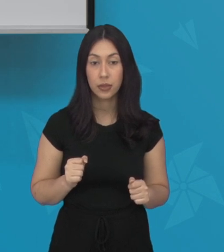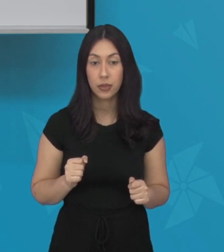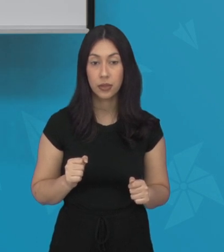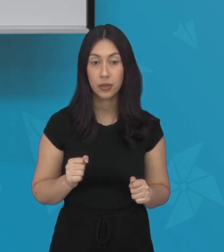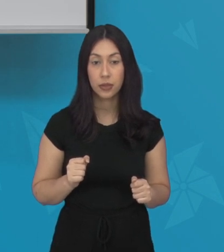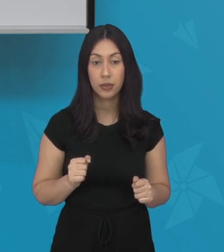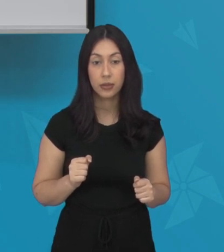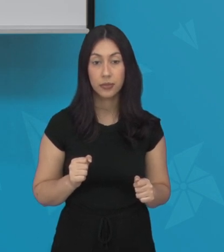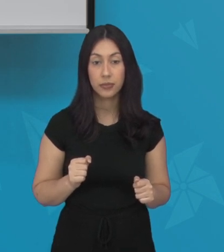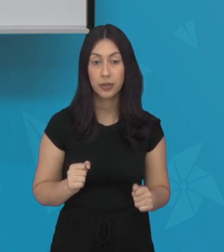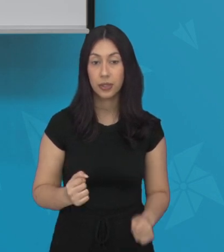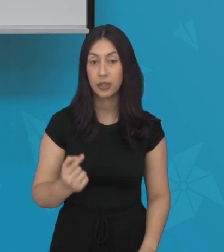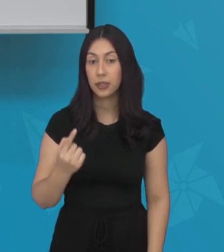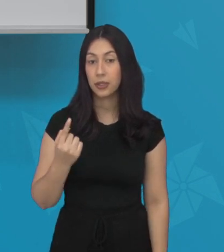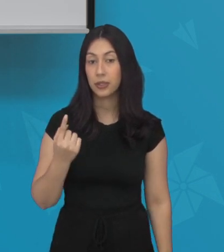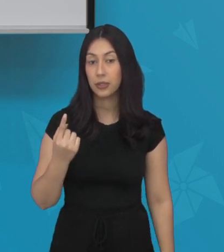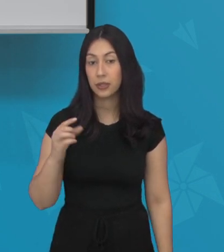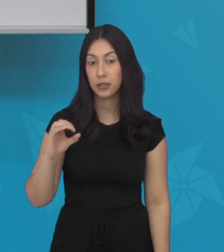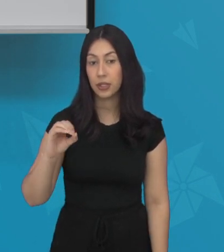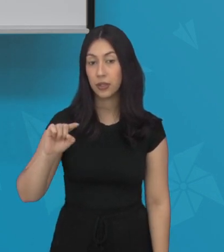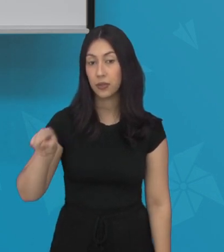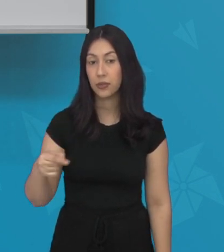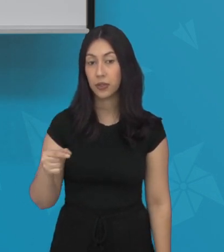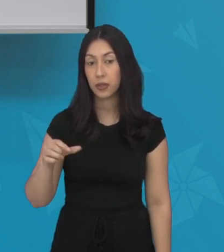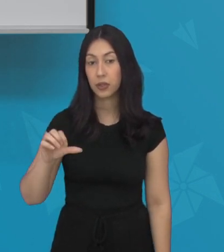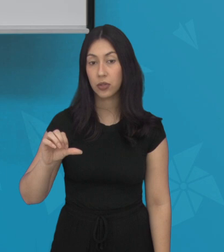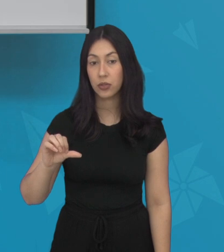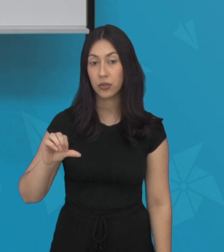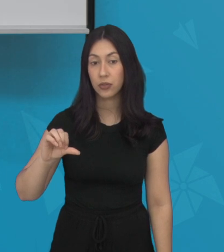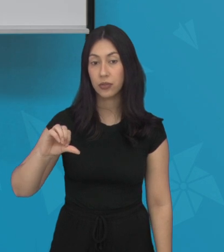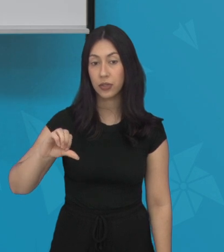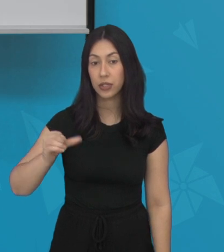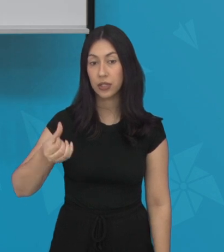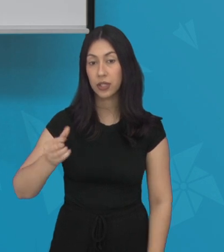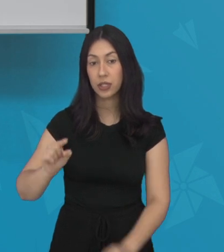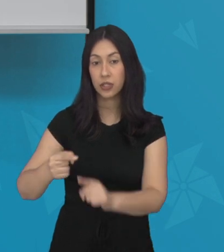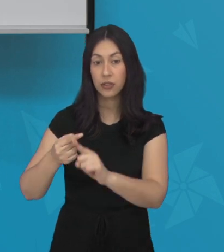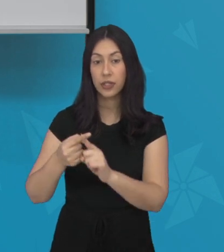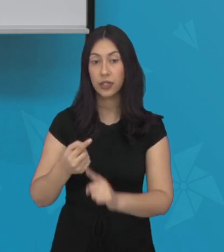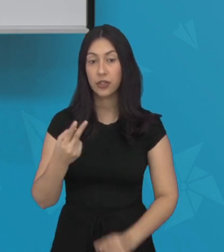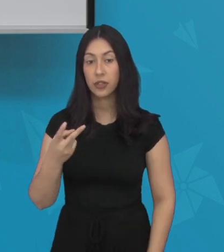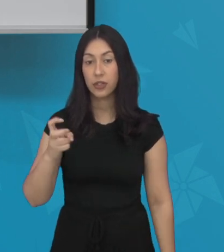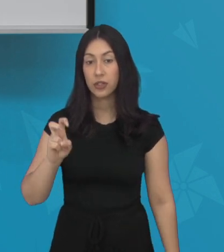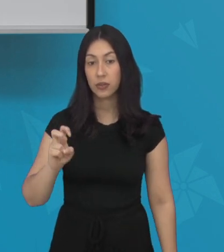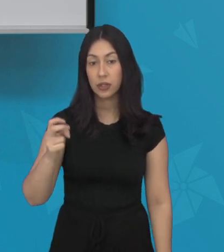196 vezes 252 gramas